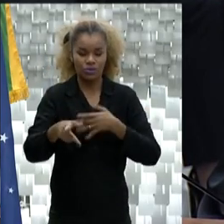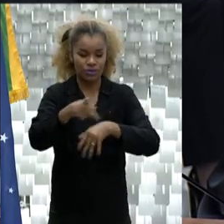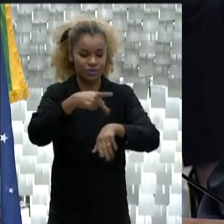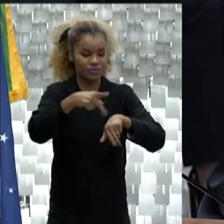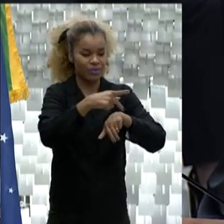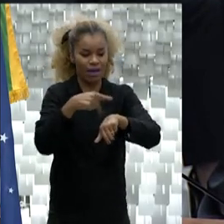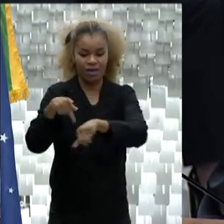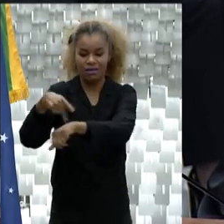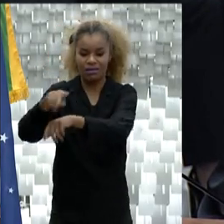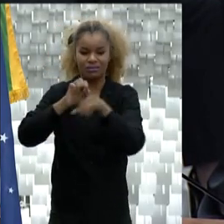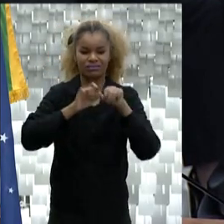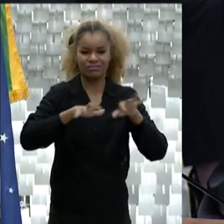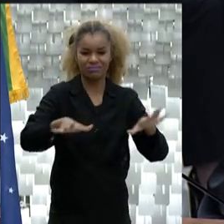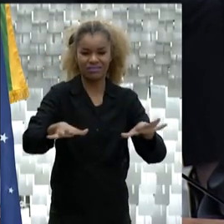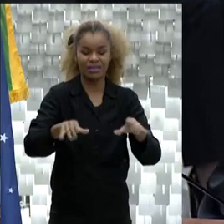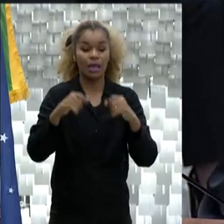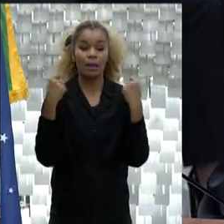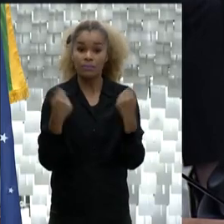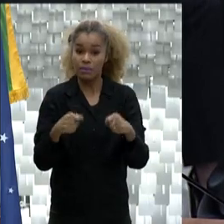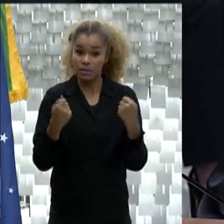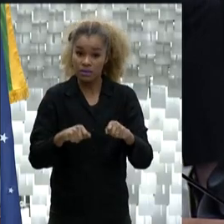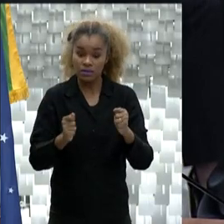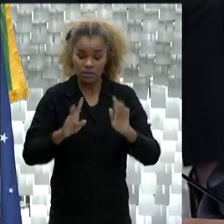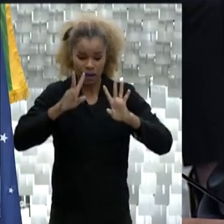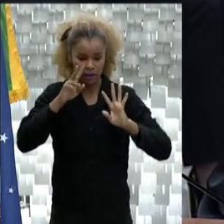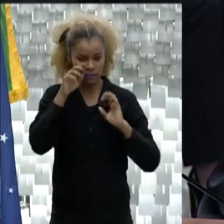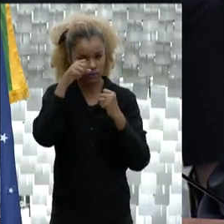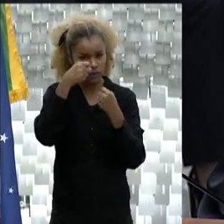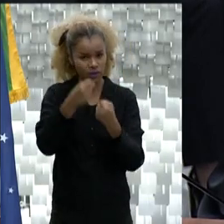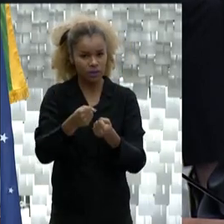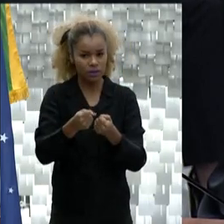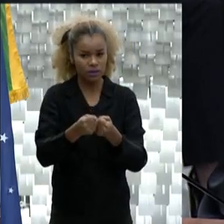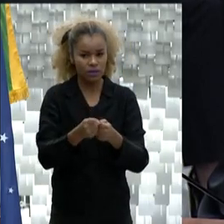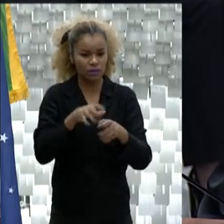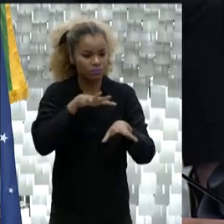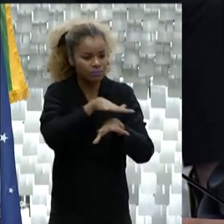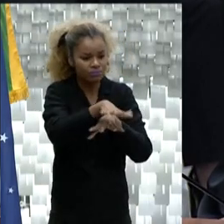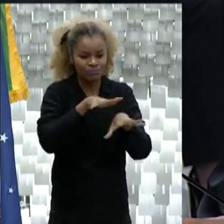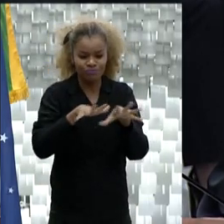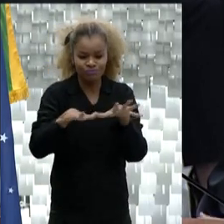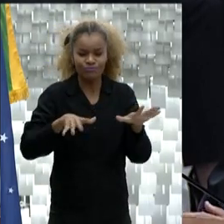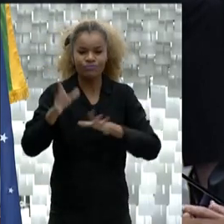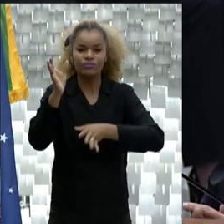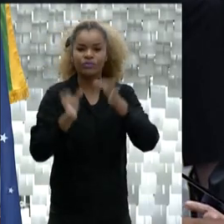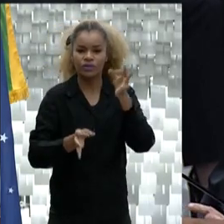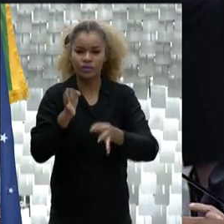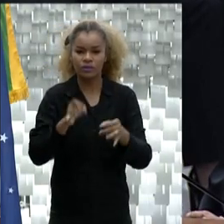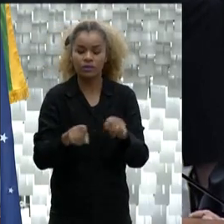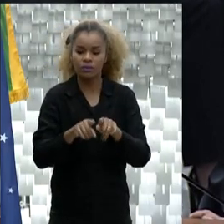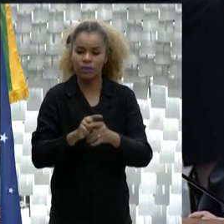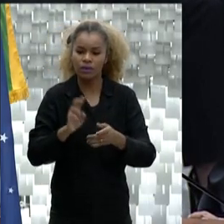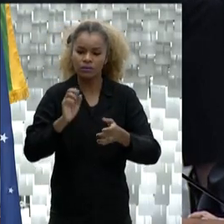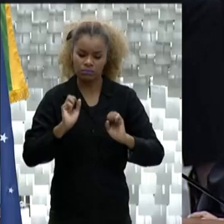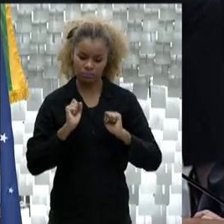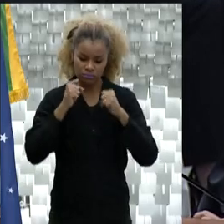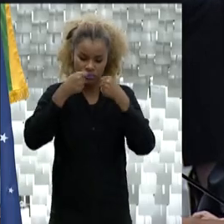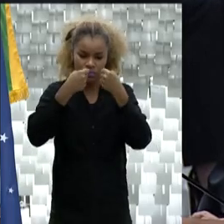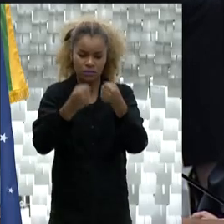é necessário fortalecer o multilateralismo judicial e revigorar